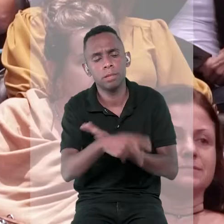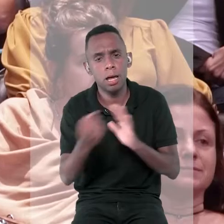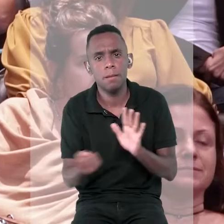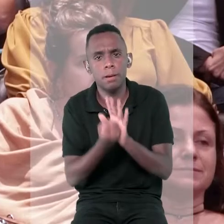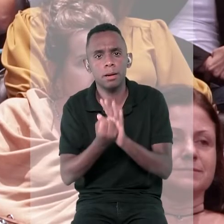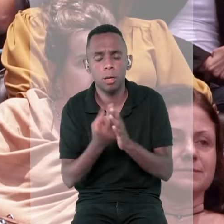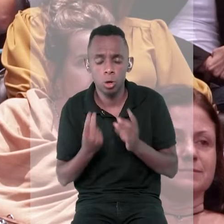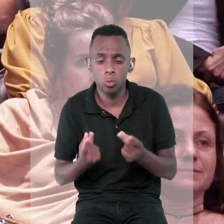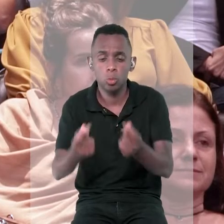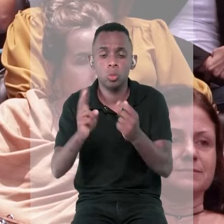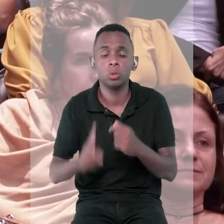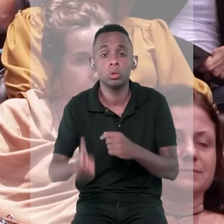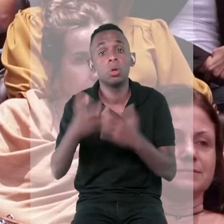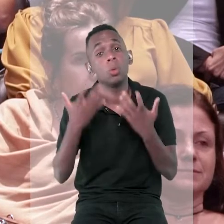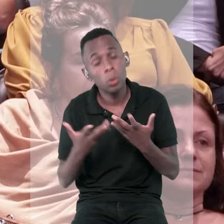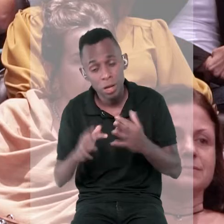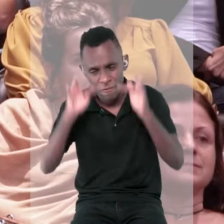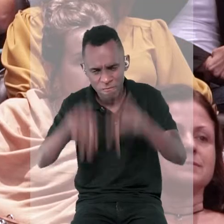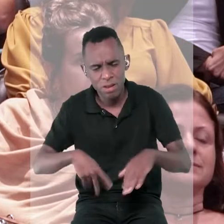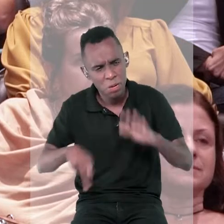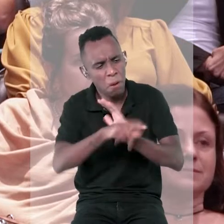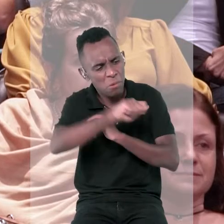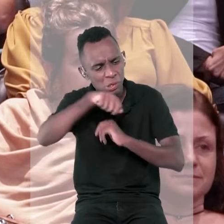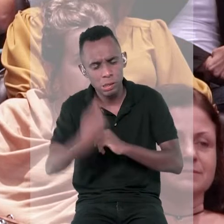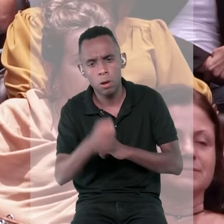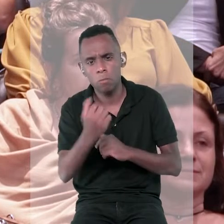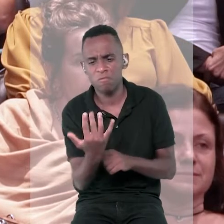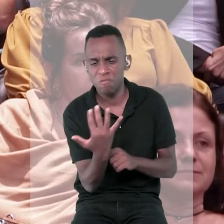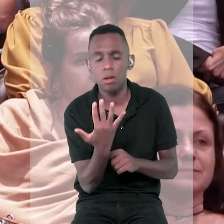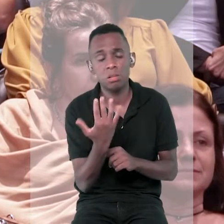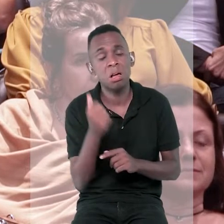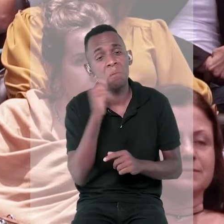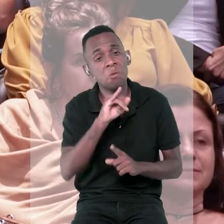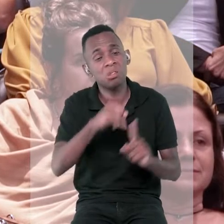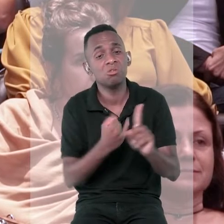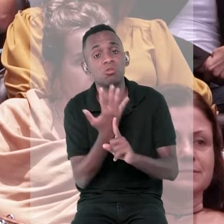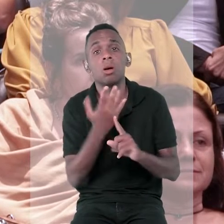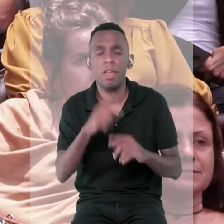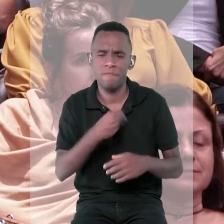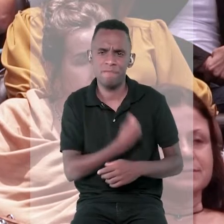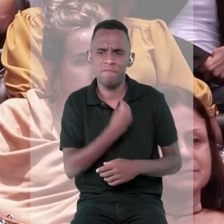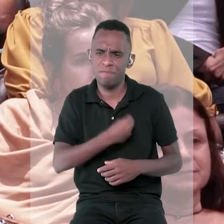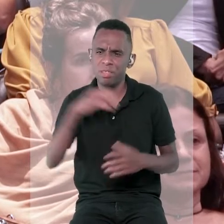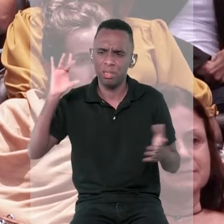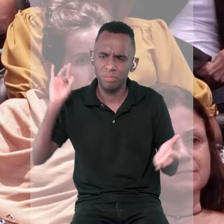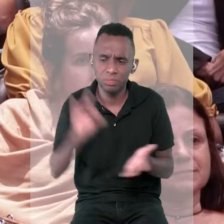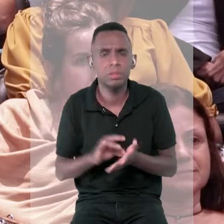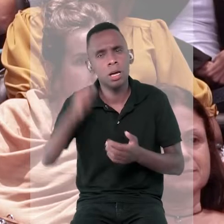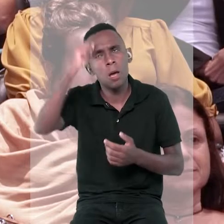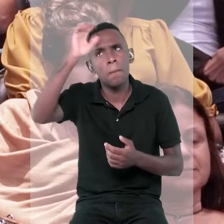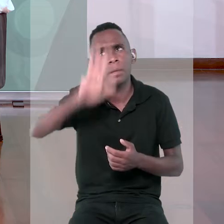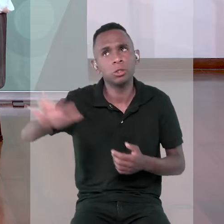Então, eu queria que ela terminasse como chama, ela própria uma chama, ainda muito viva, não só no